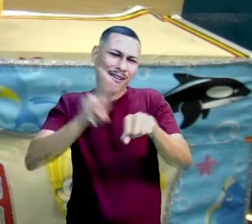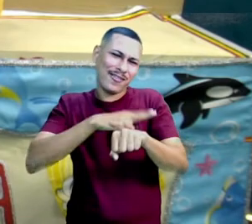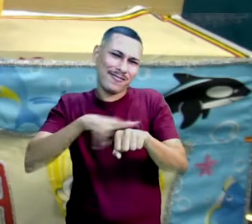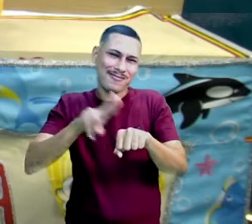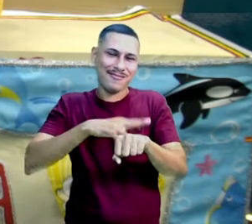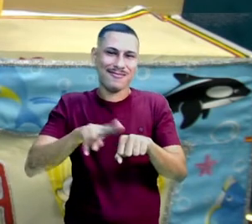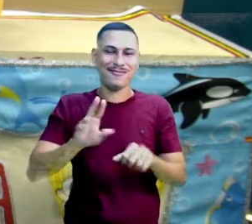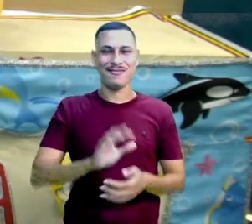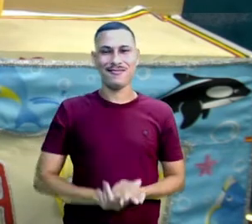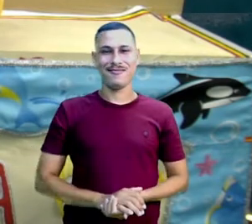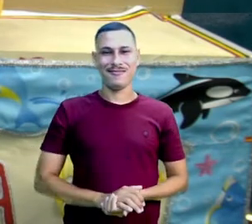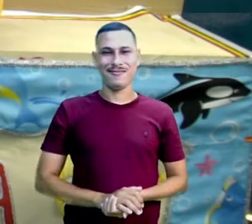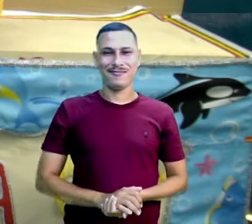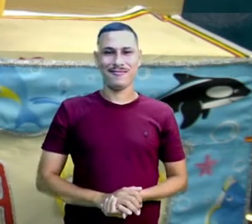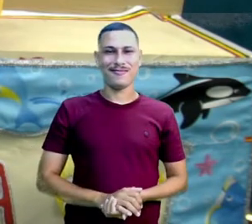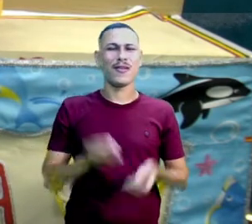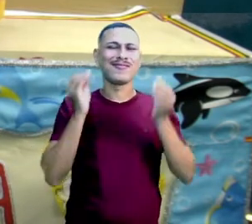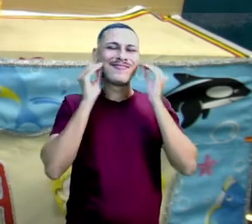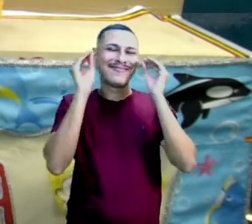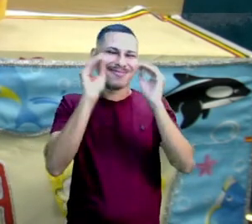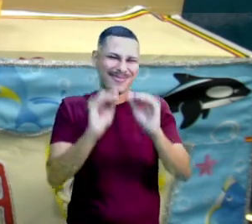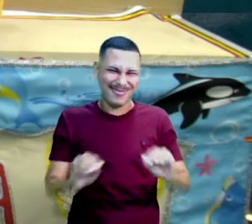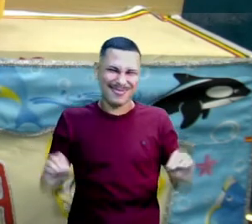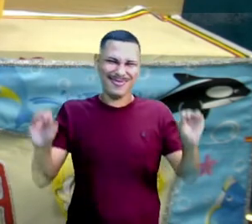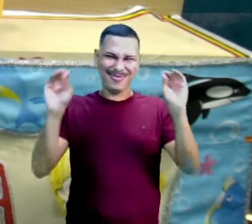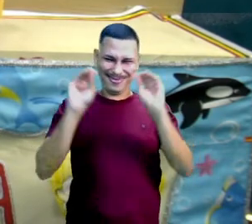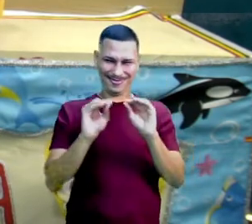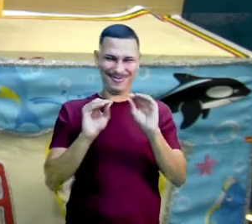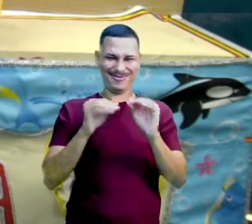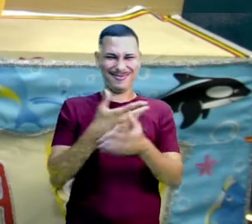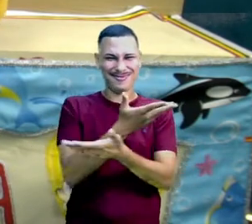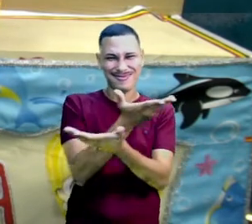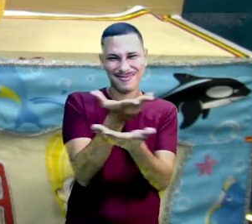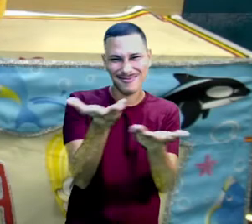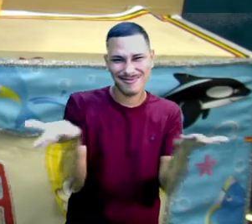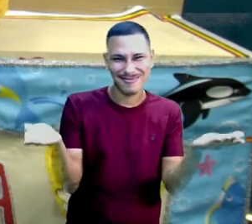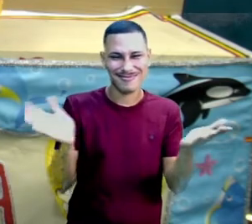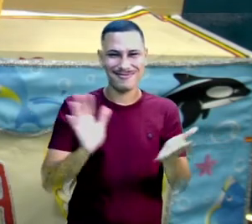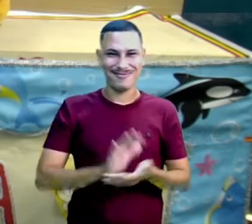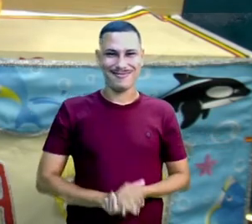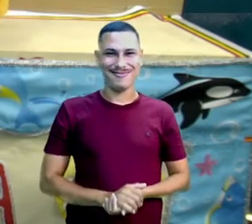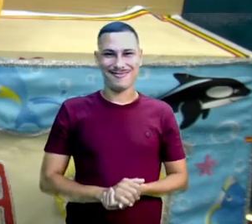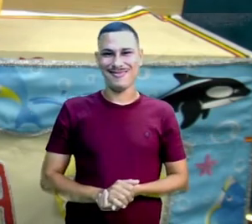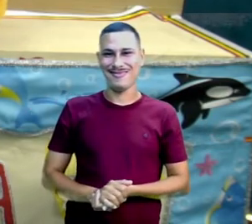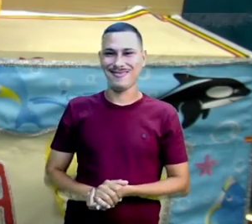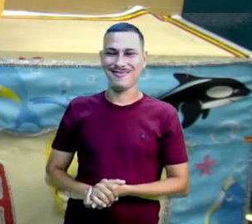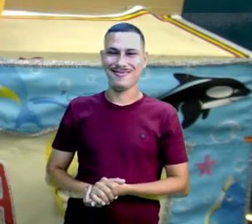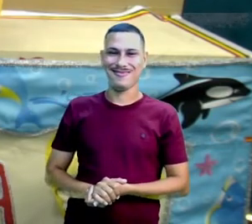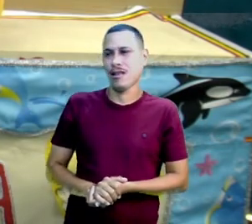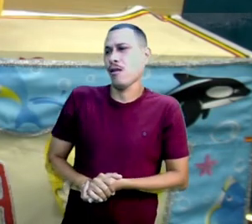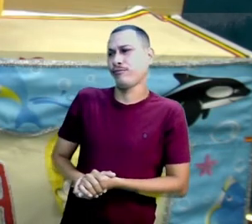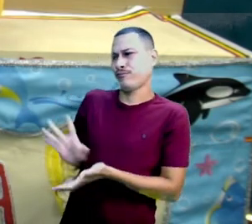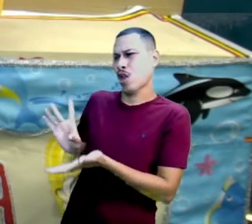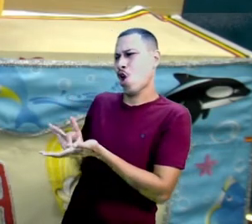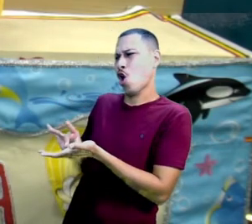ó. Um e em... beijo. Sim. Né? E lá em seu Bill vem de cola rato.